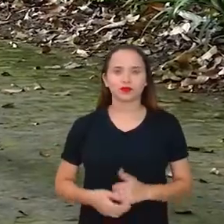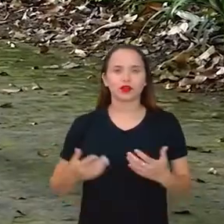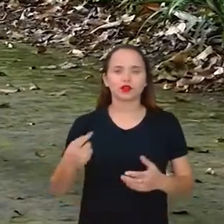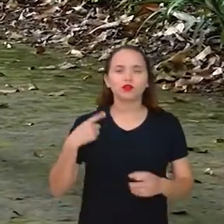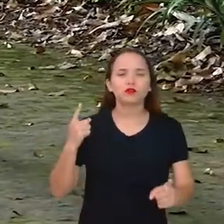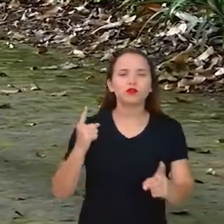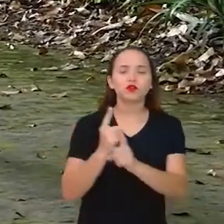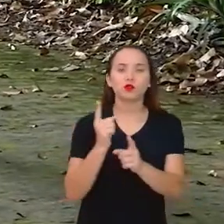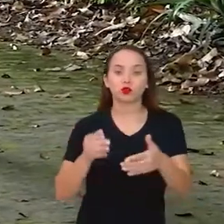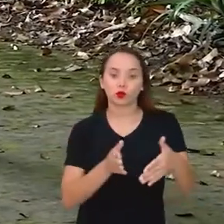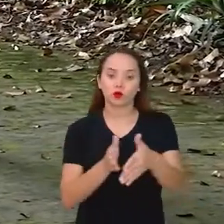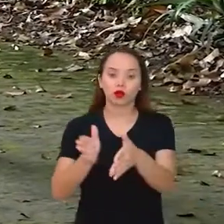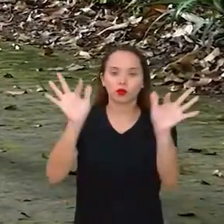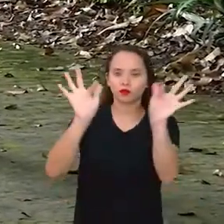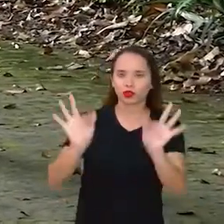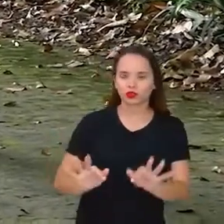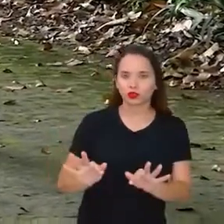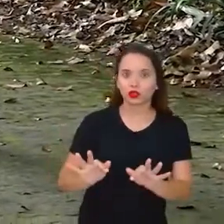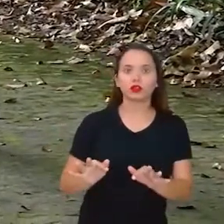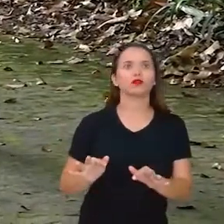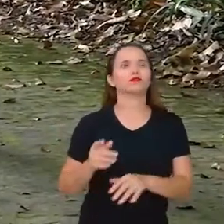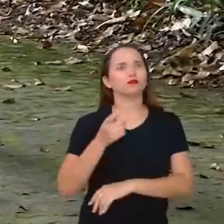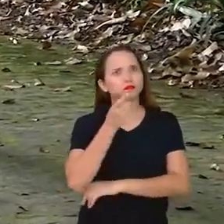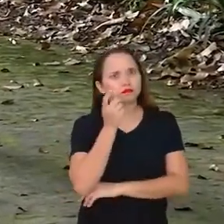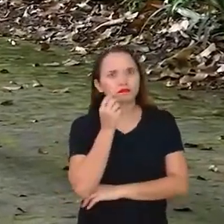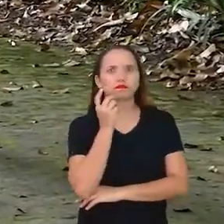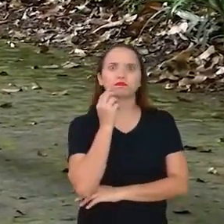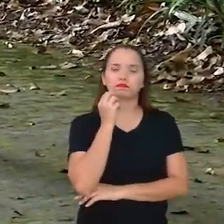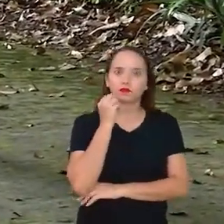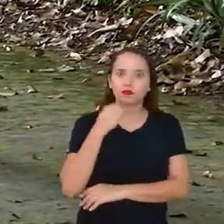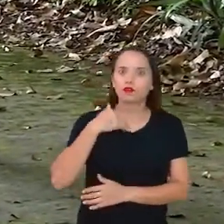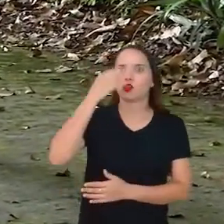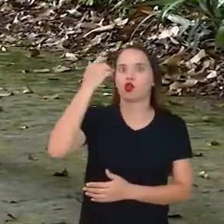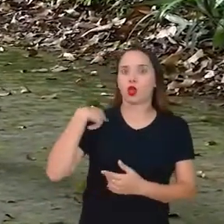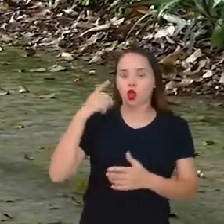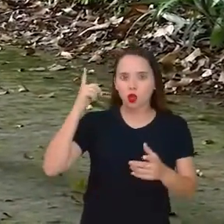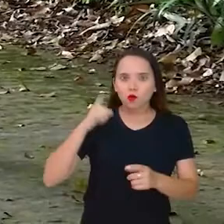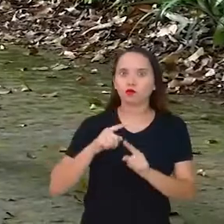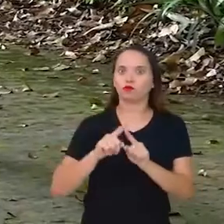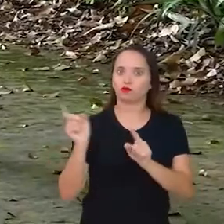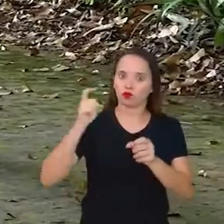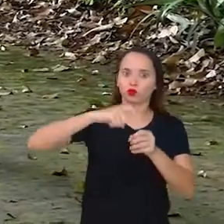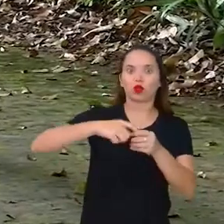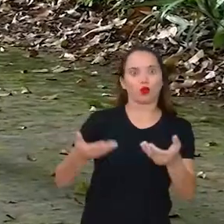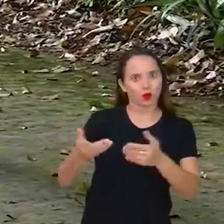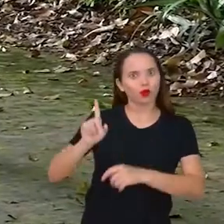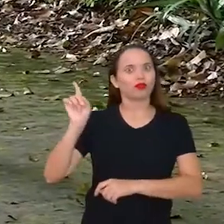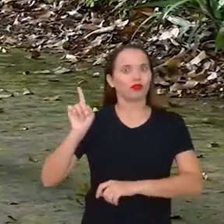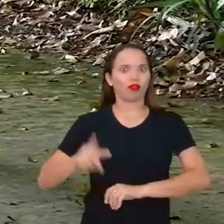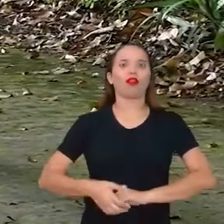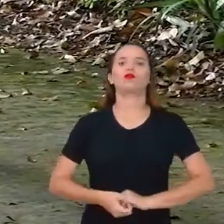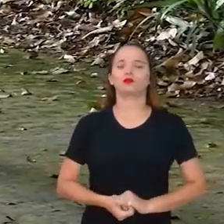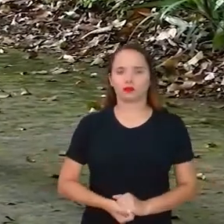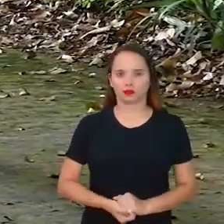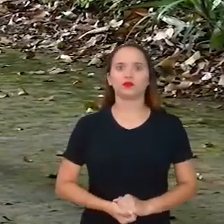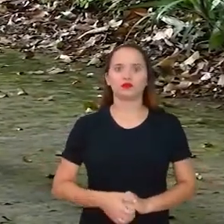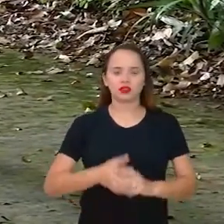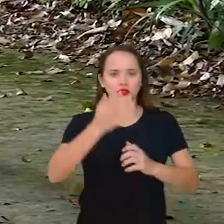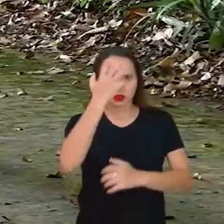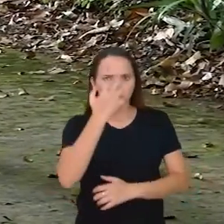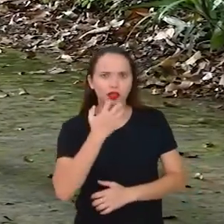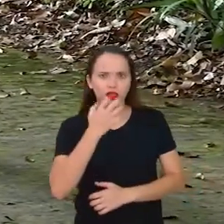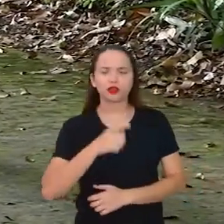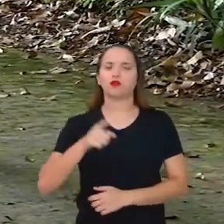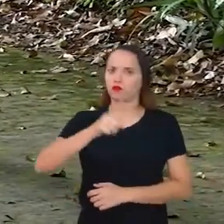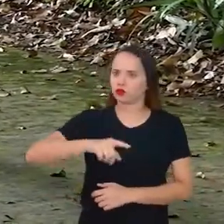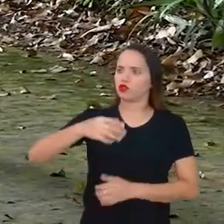o caminho da felicidade eu acabei de vim de lá sabia sério vocês estão